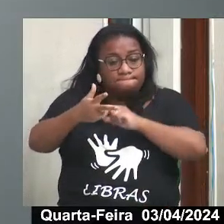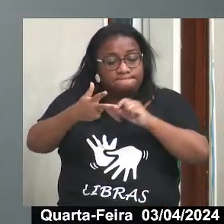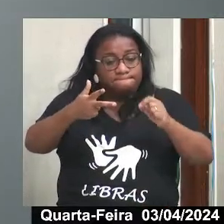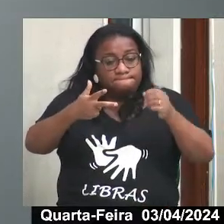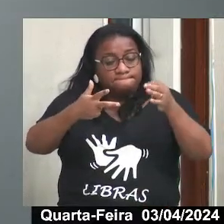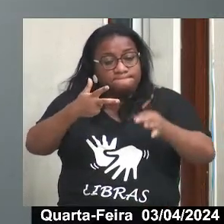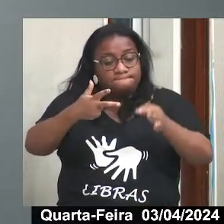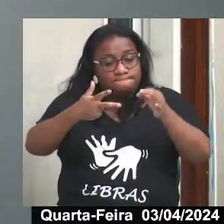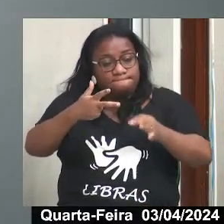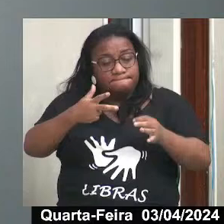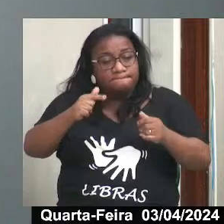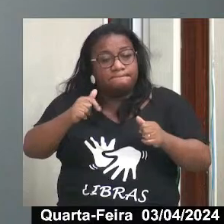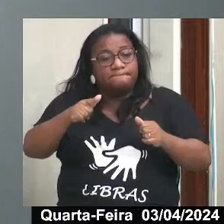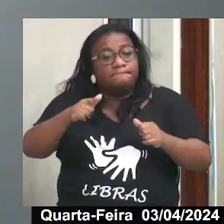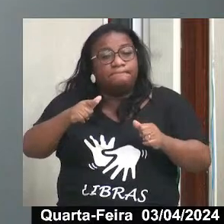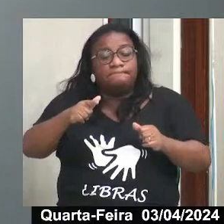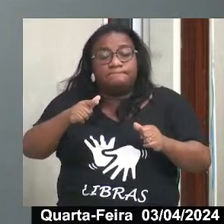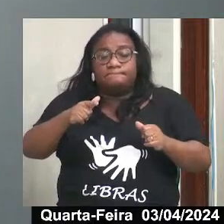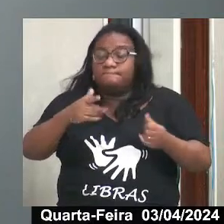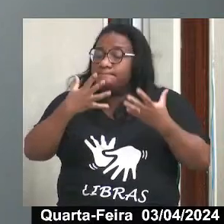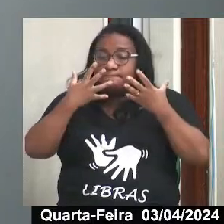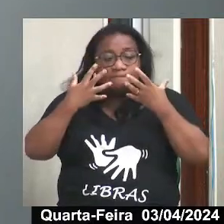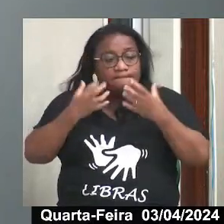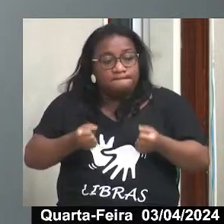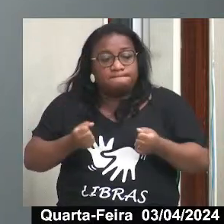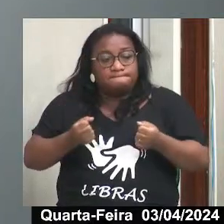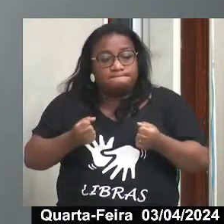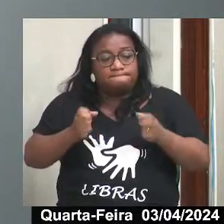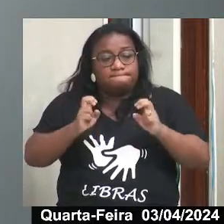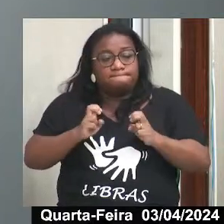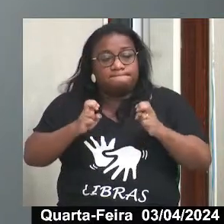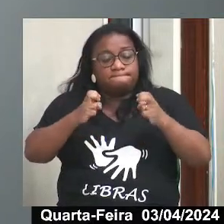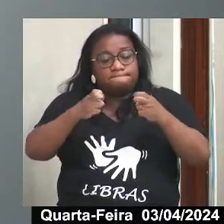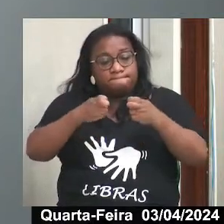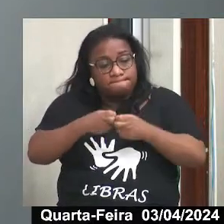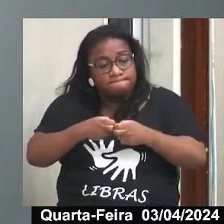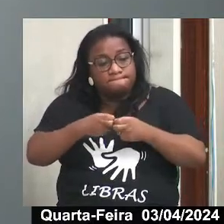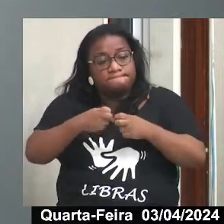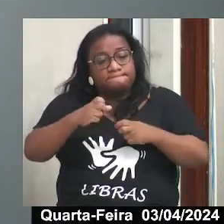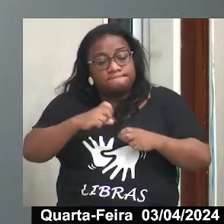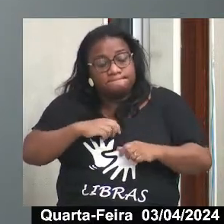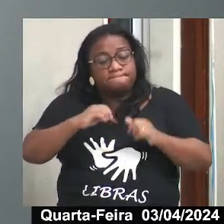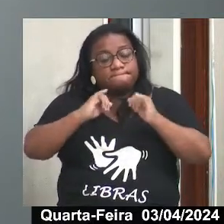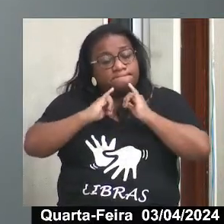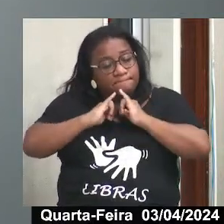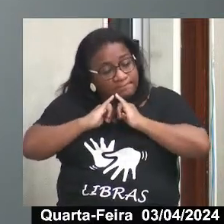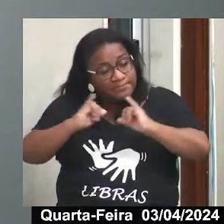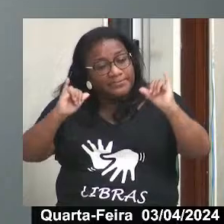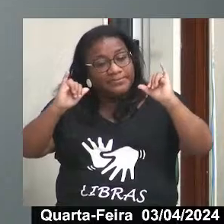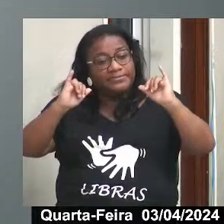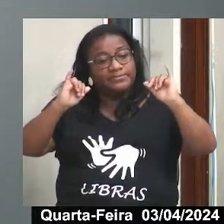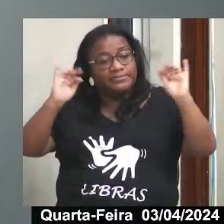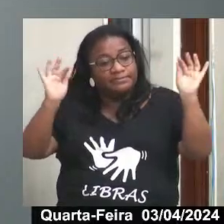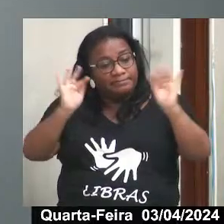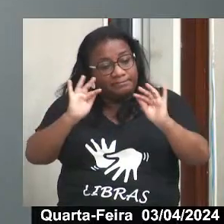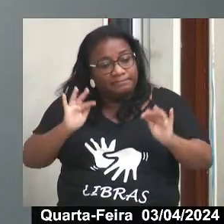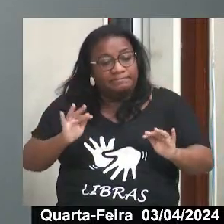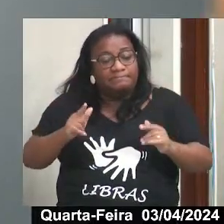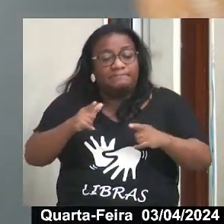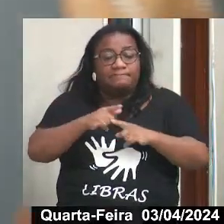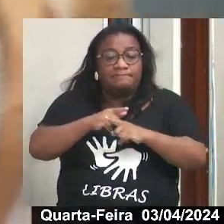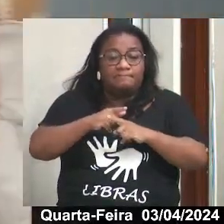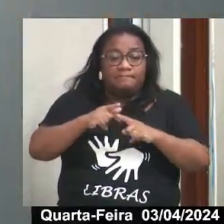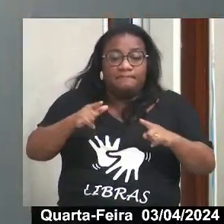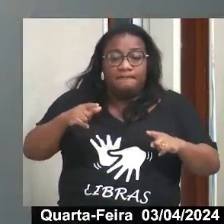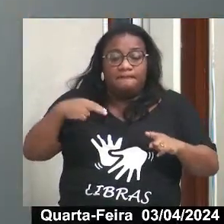São Paulo, negou o agravo da Câmara Municipal, e eu tenho uma excelente notícia para contar para